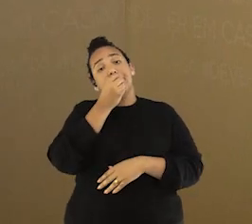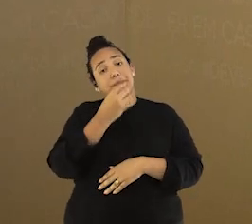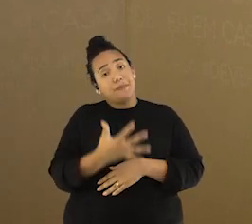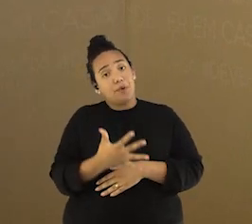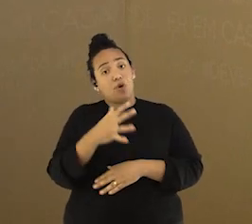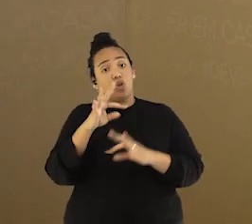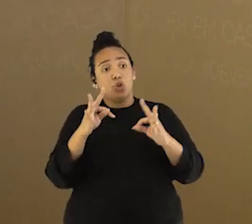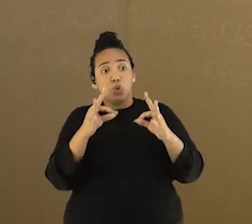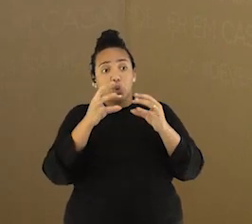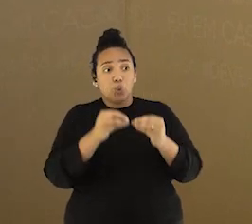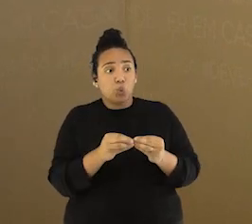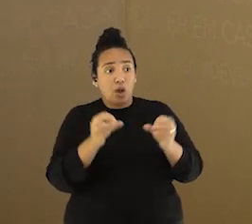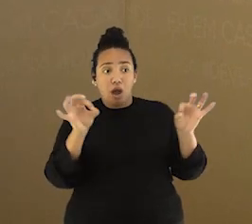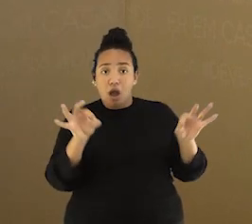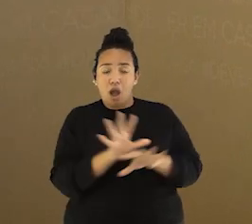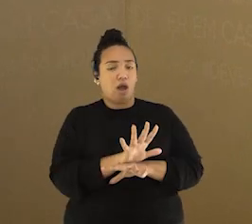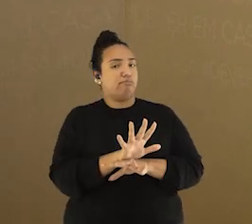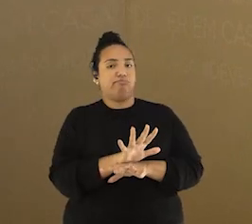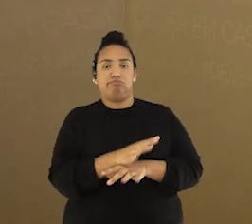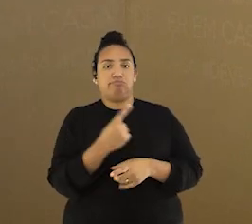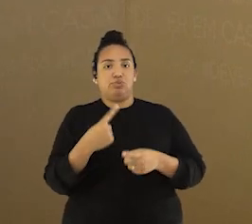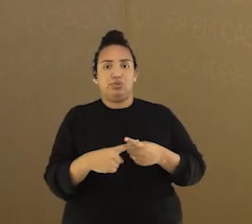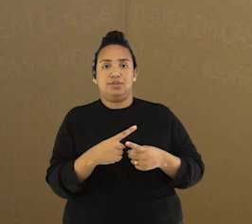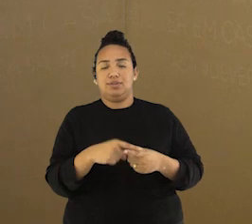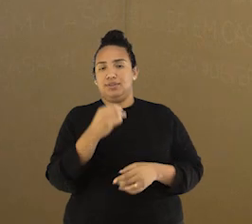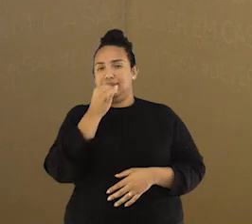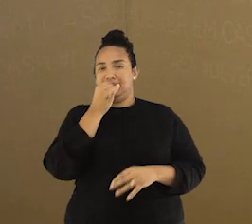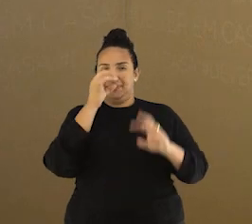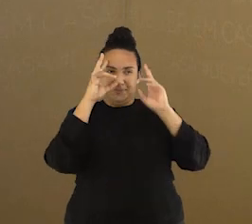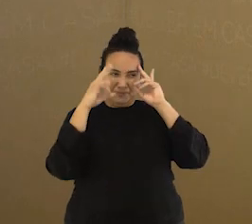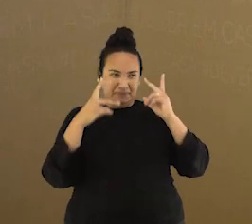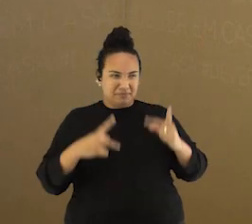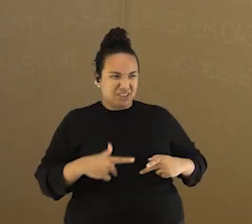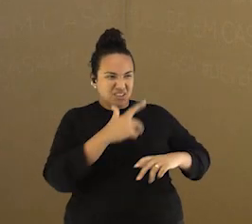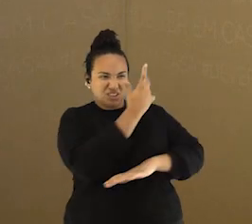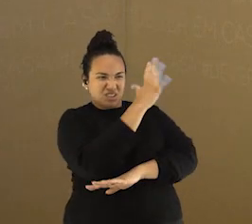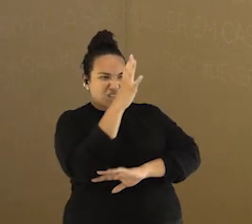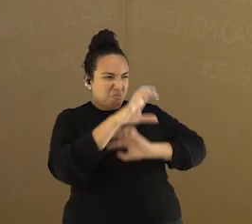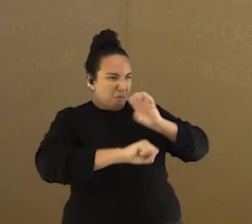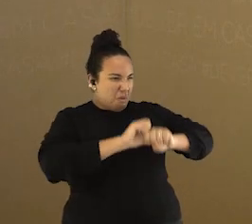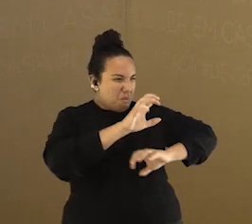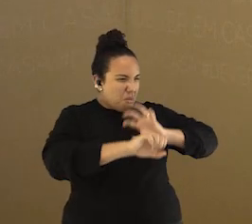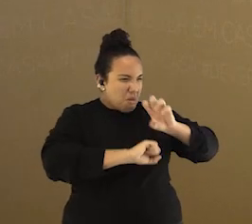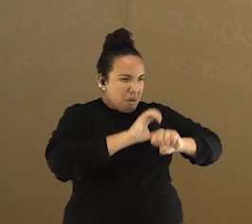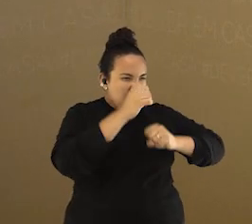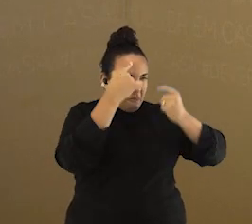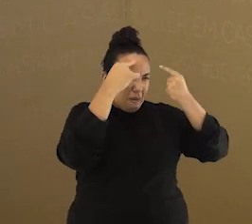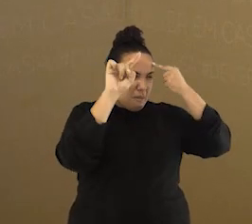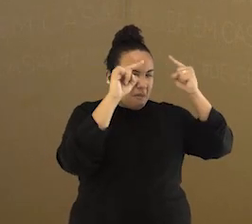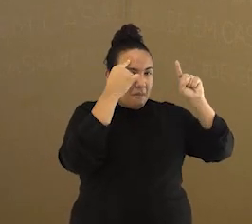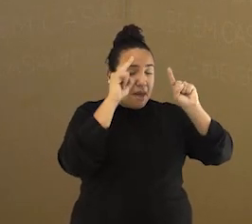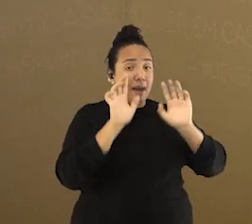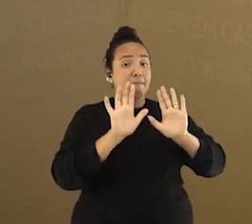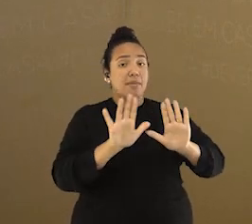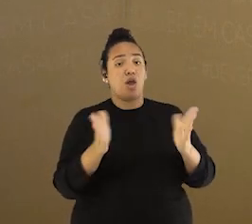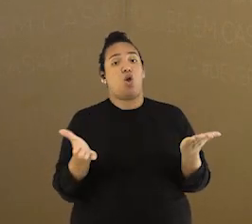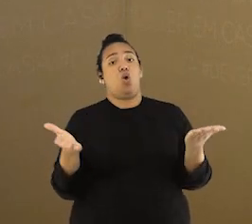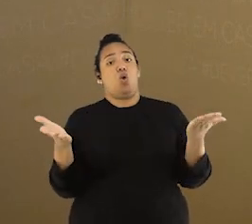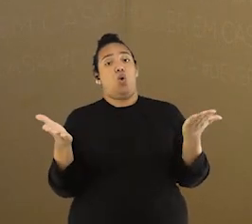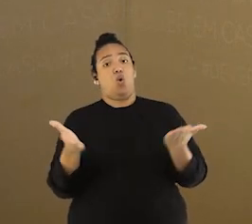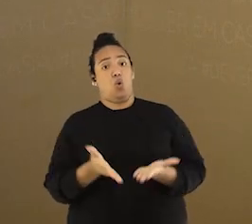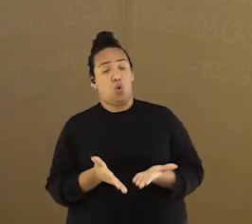perdido, porque o homem que explorou os inúmeros recursos naturais em nome da criatividade, hoje tem uma